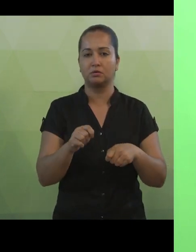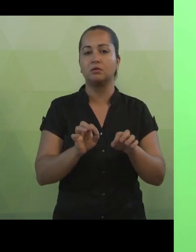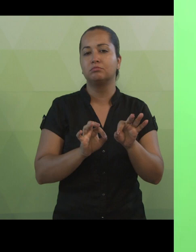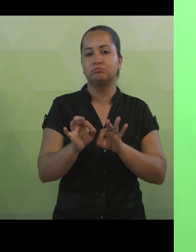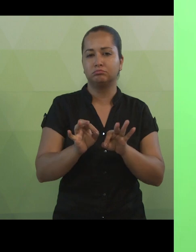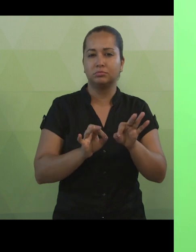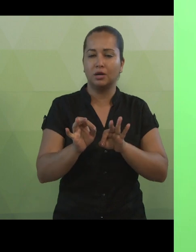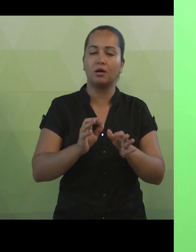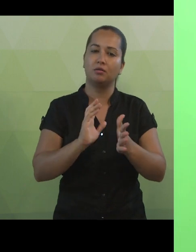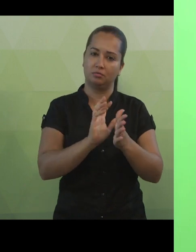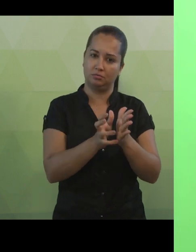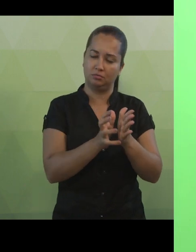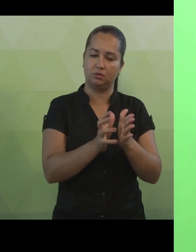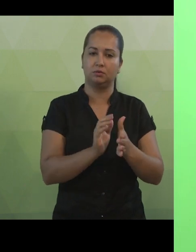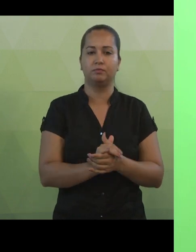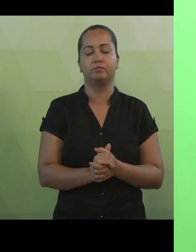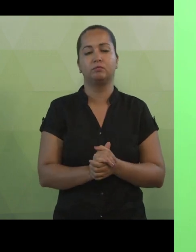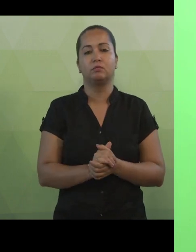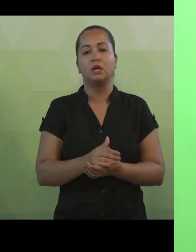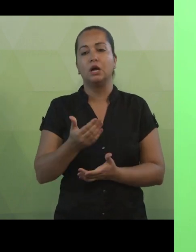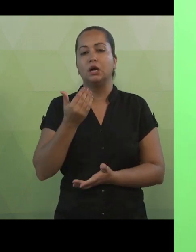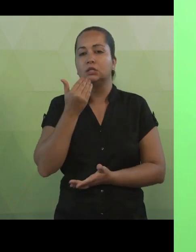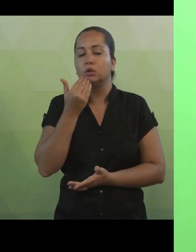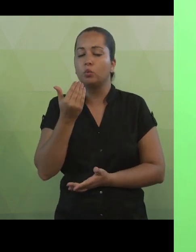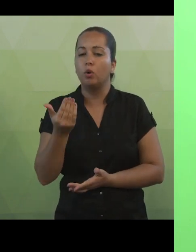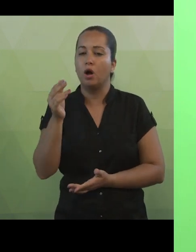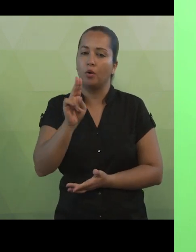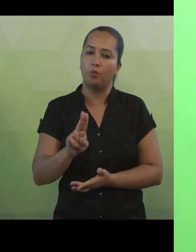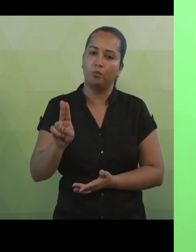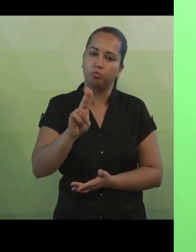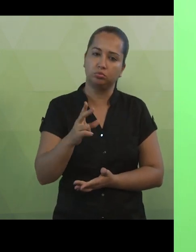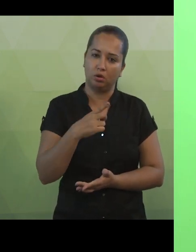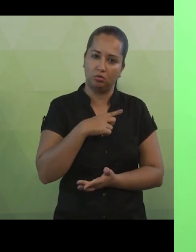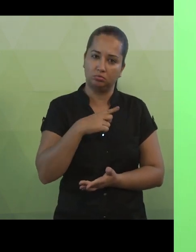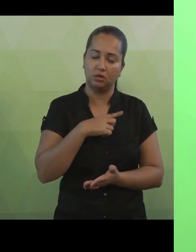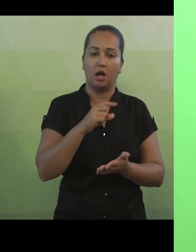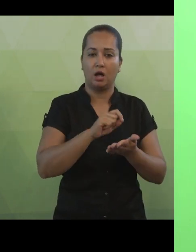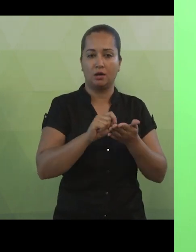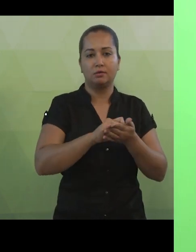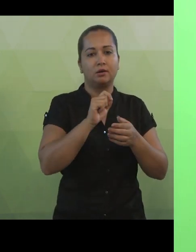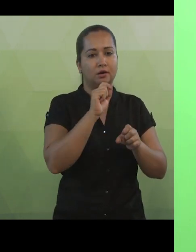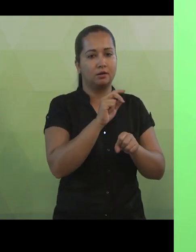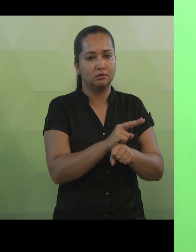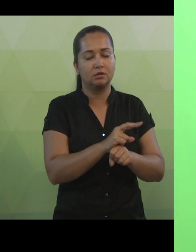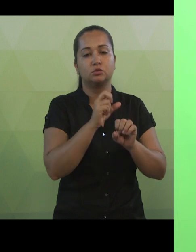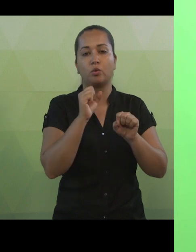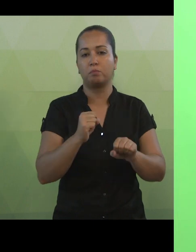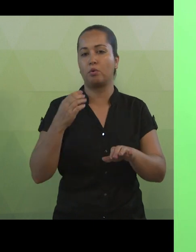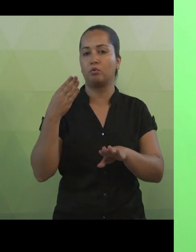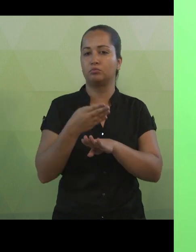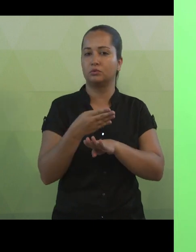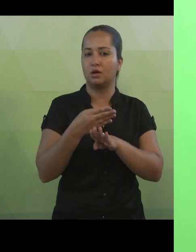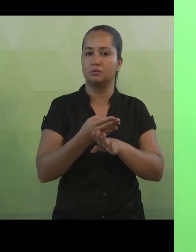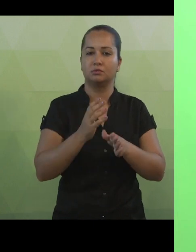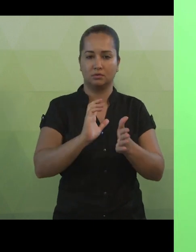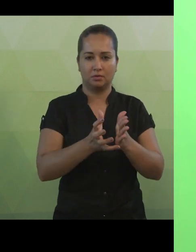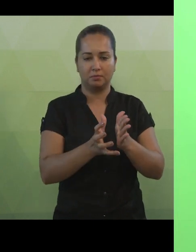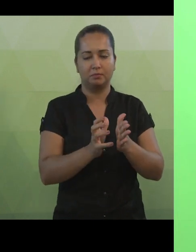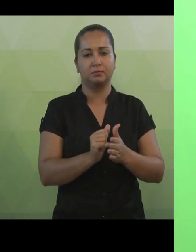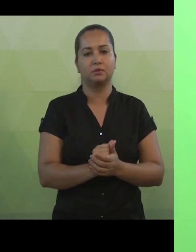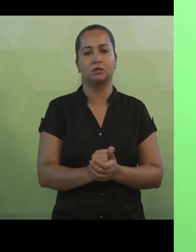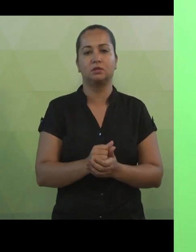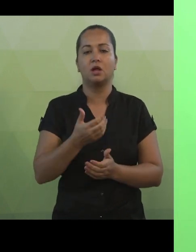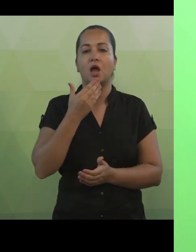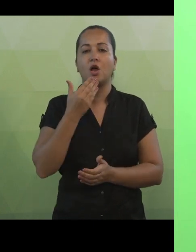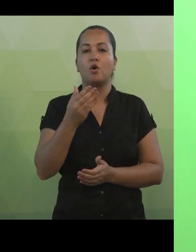como definição de quais usuários existem em uma instância, quais usuários estão cadastrados a poderem acessar esses bancos de dados, quais são